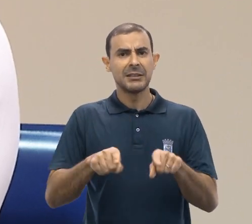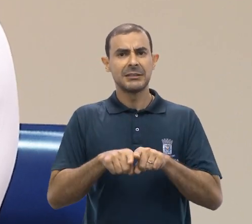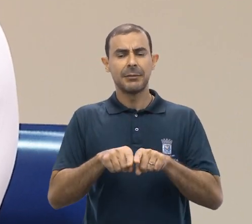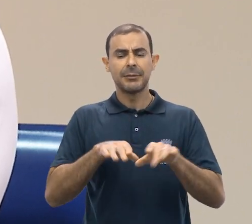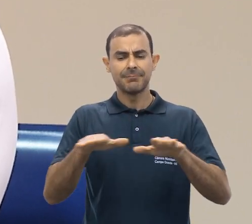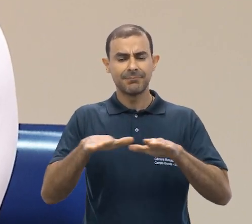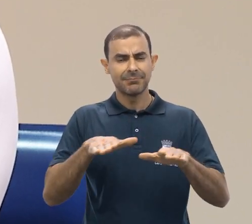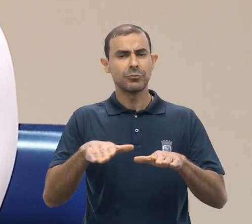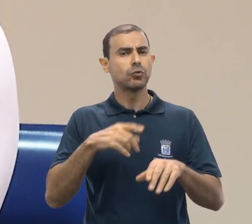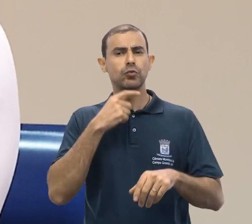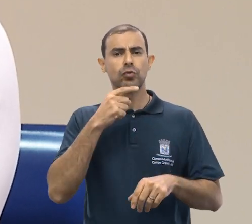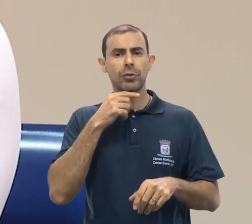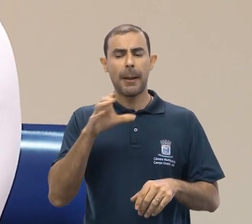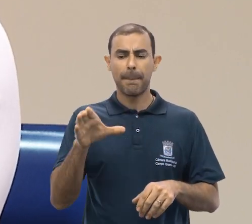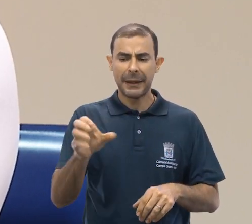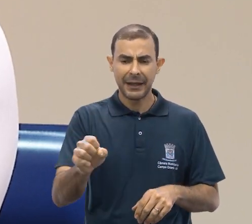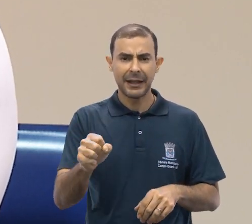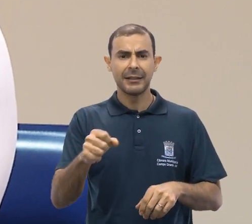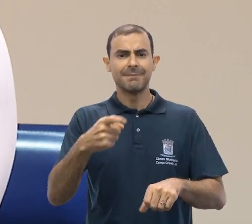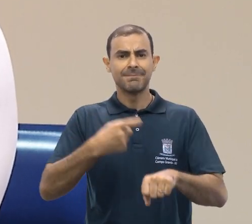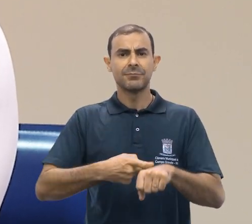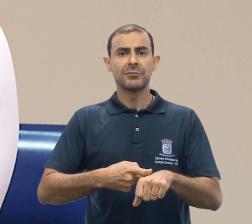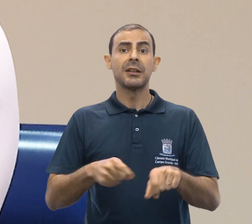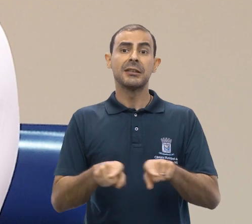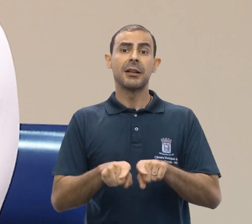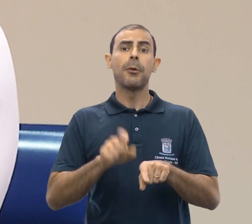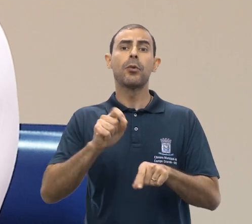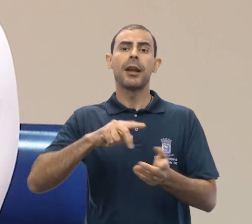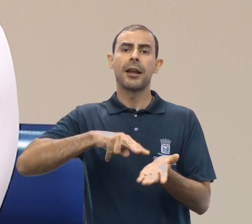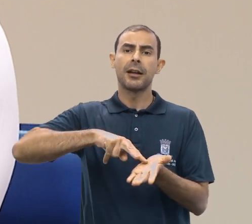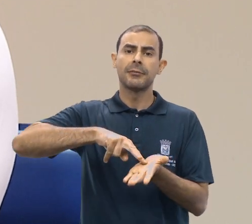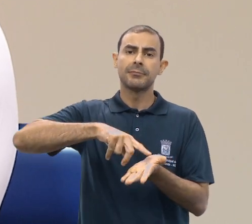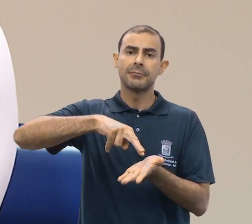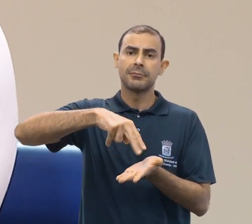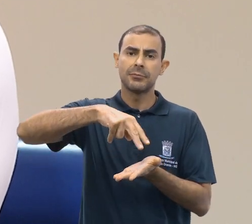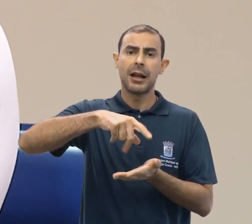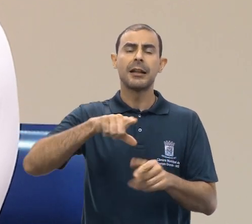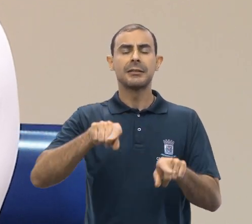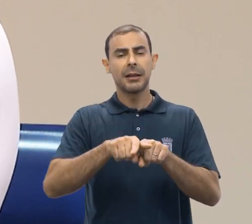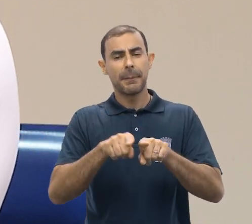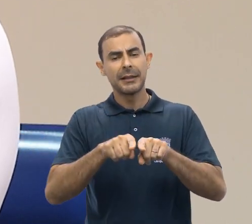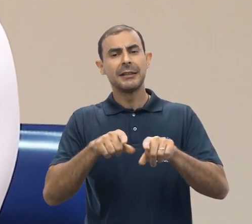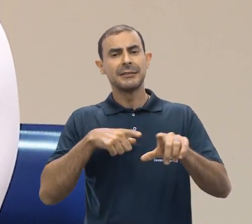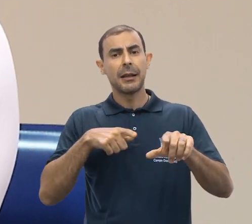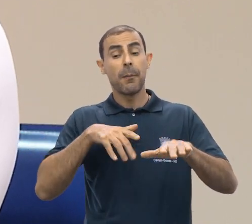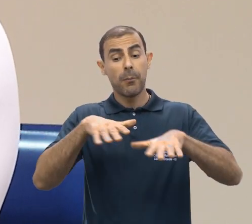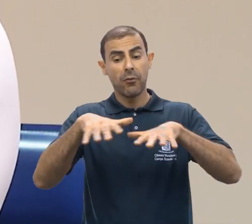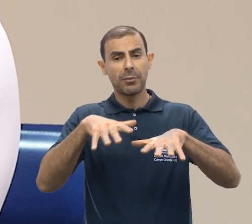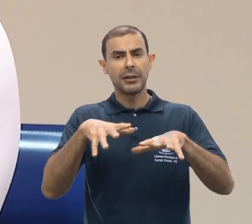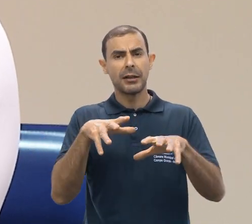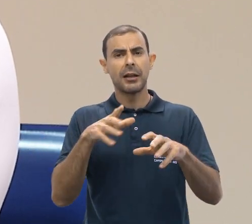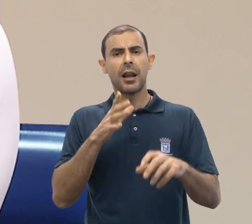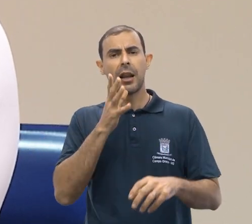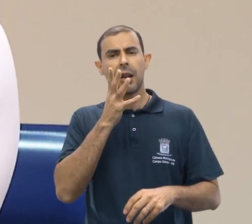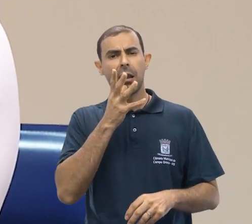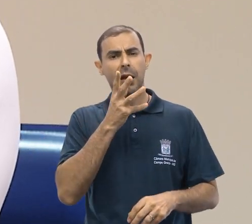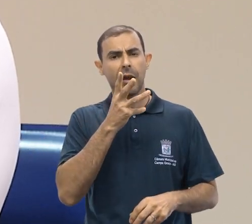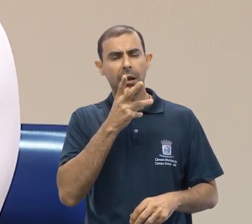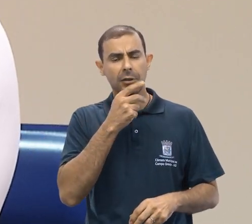pegar pequenos objetos, né? E a bradicinesia, que nada mais é do que a lentidão dos movimentos. Ele vai fazer isso aqui,